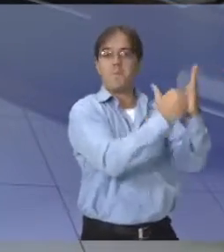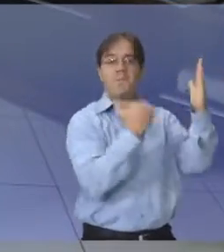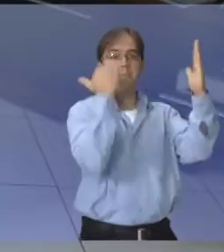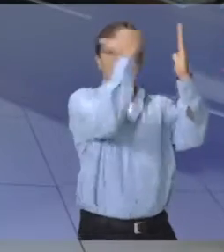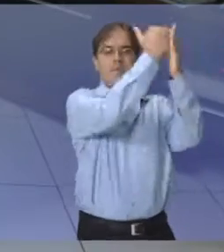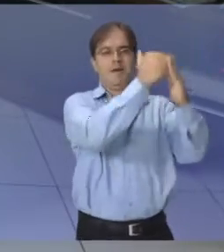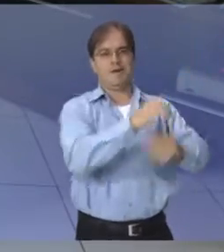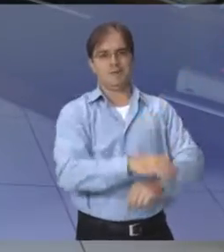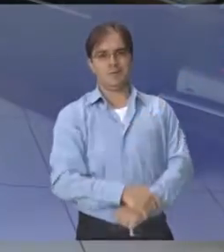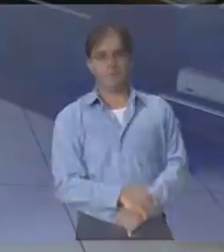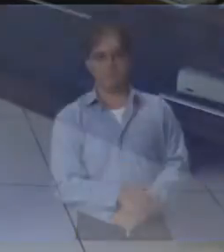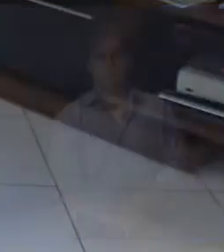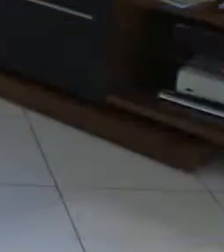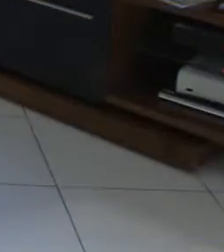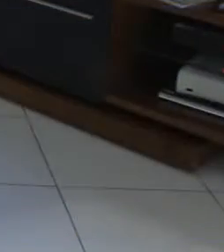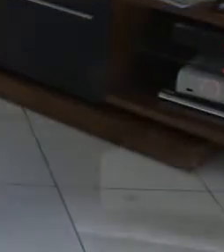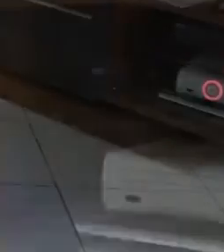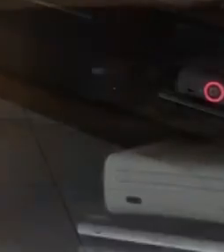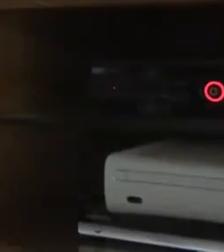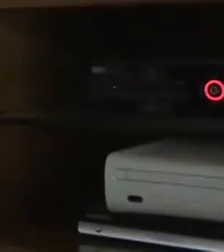desenvolvendo.